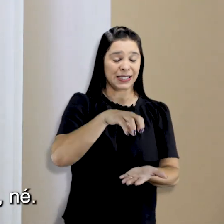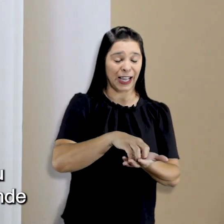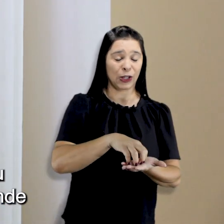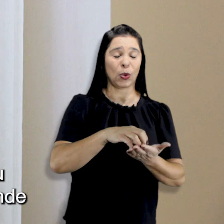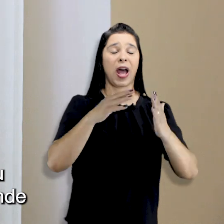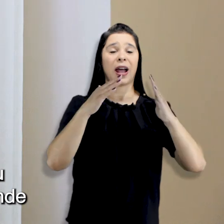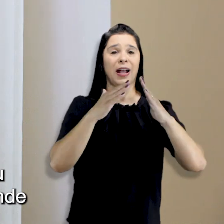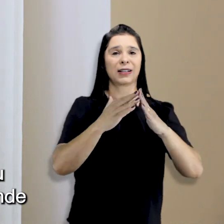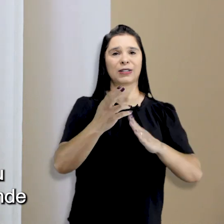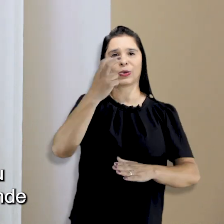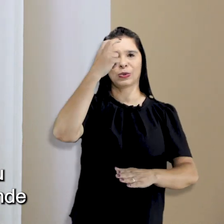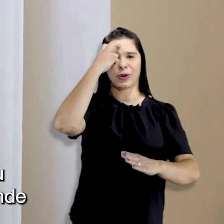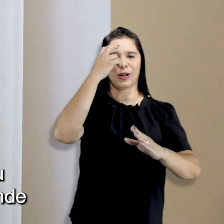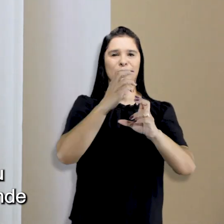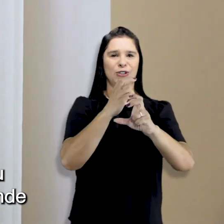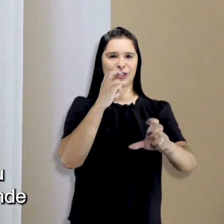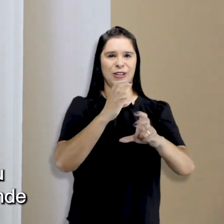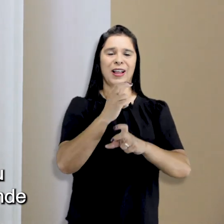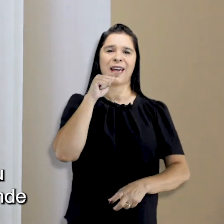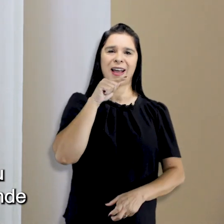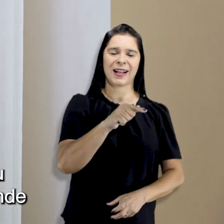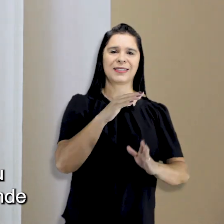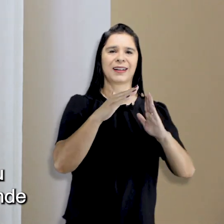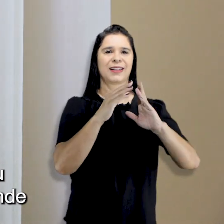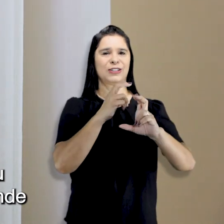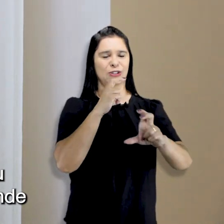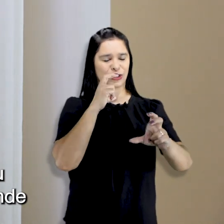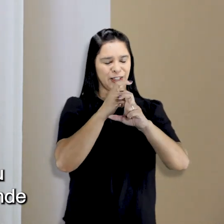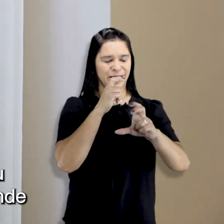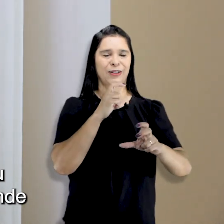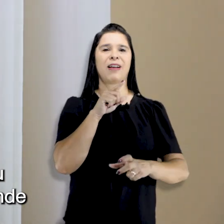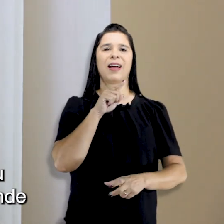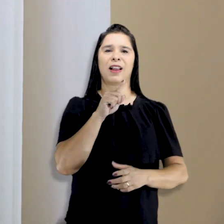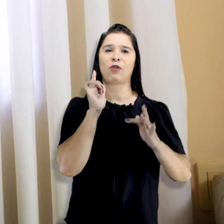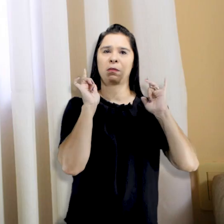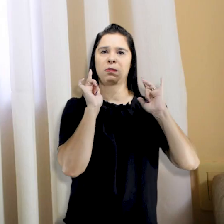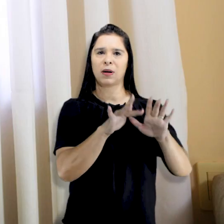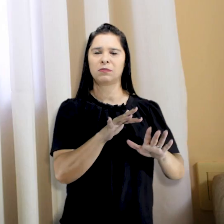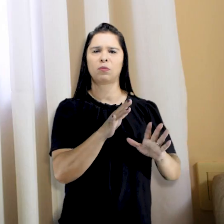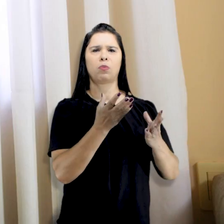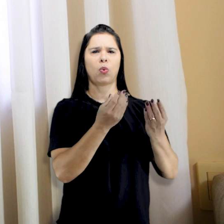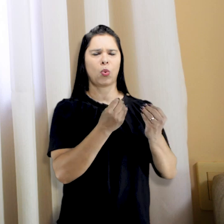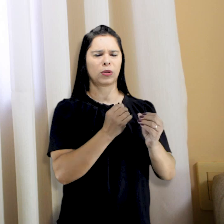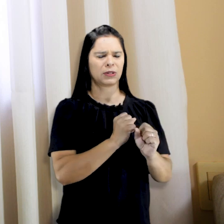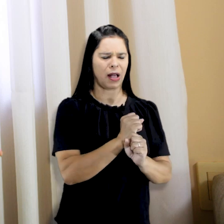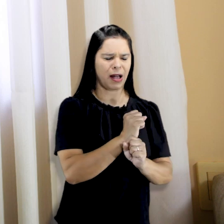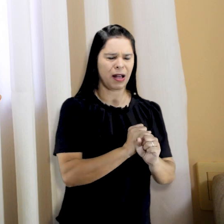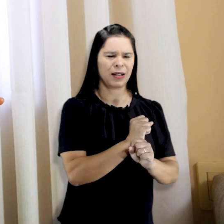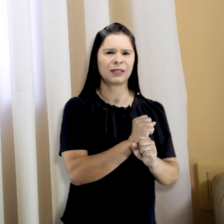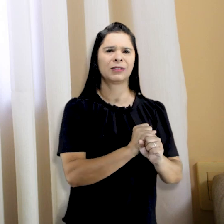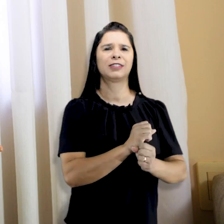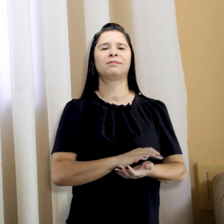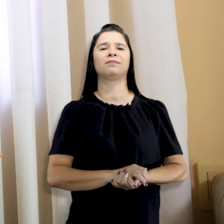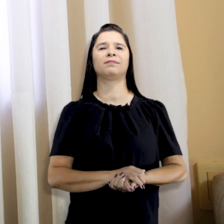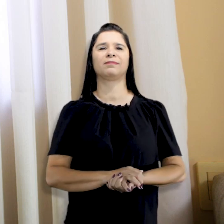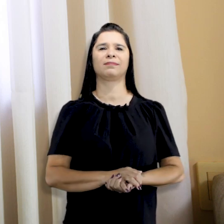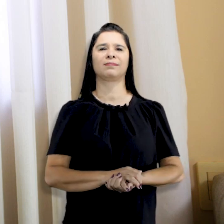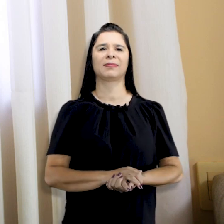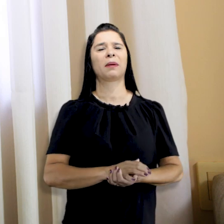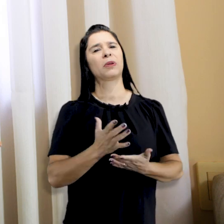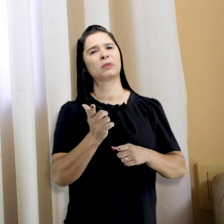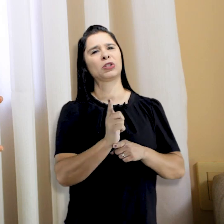né? Essa Casa do Engenheiro, ela ficou abandonada por um tempo muito grande e na gestão